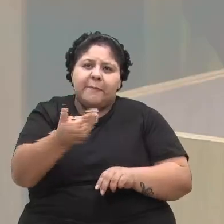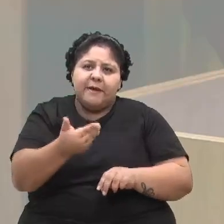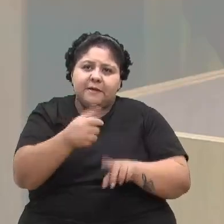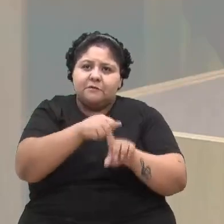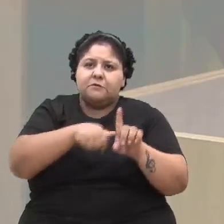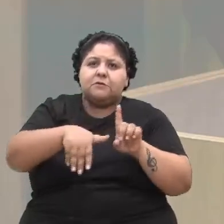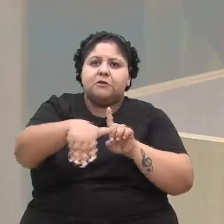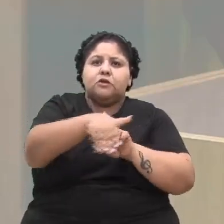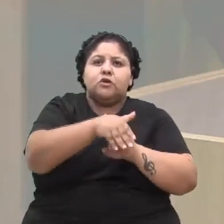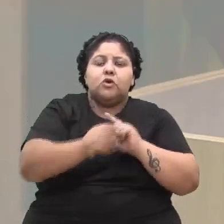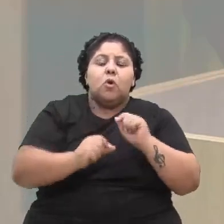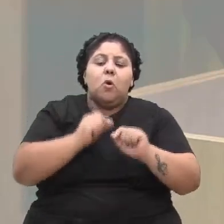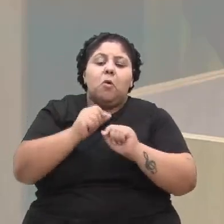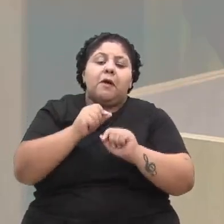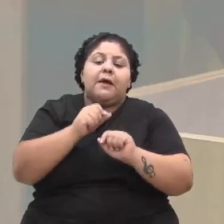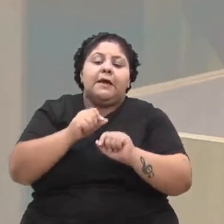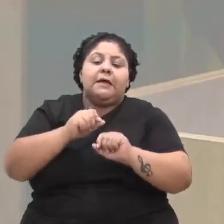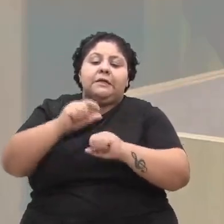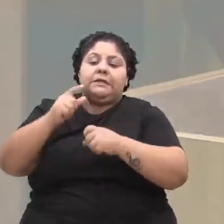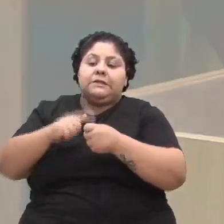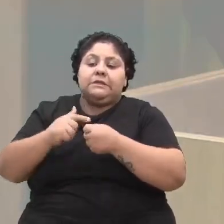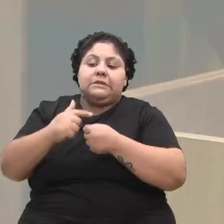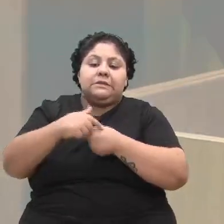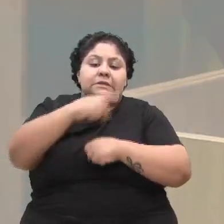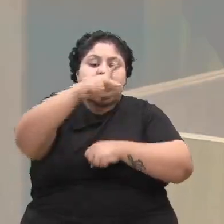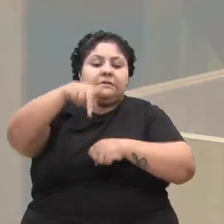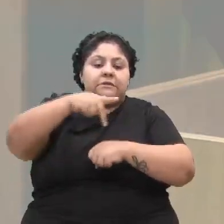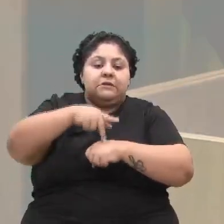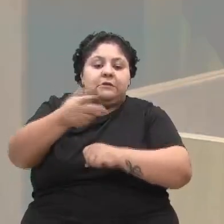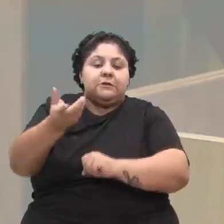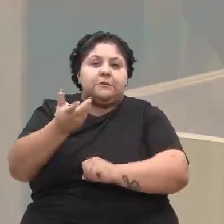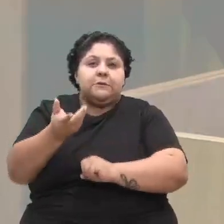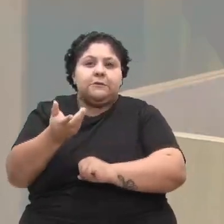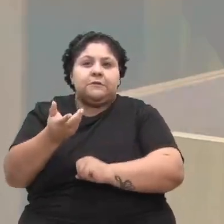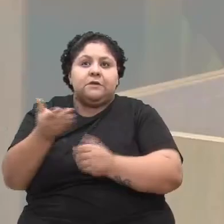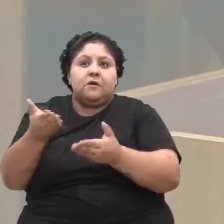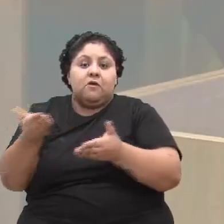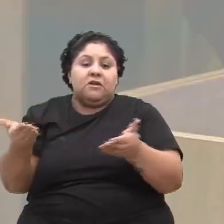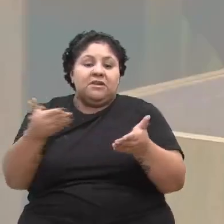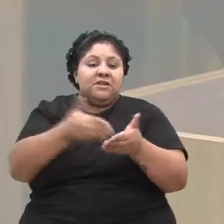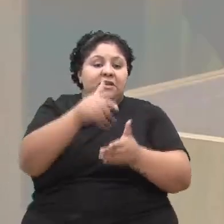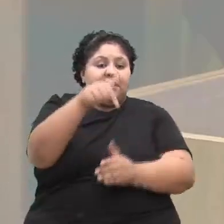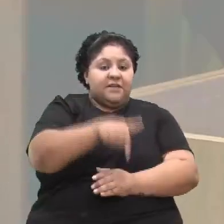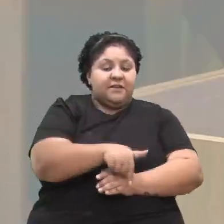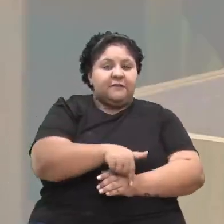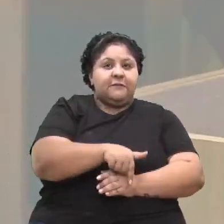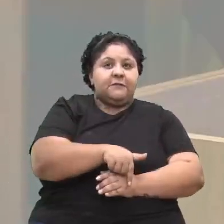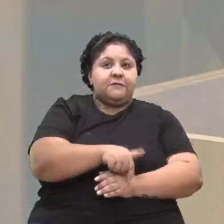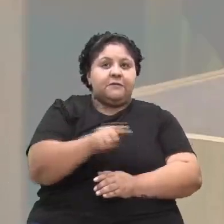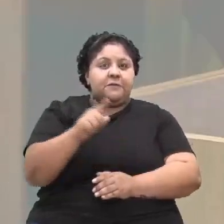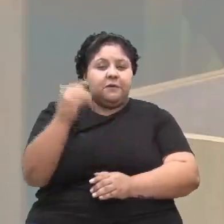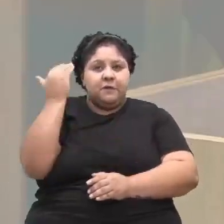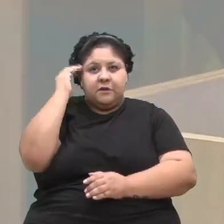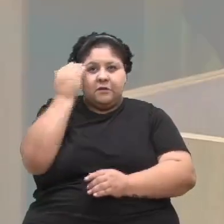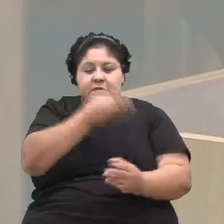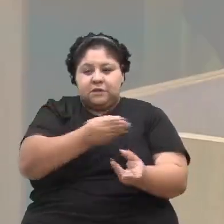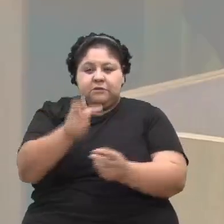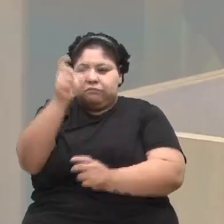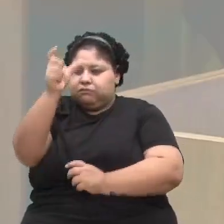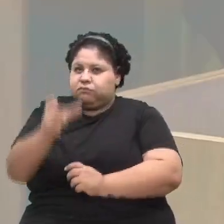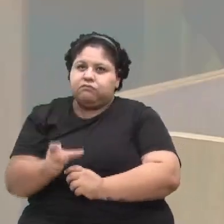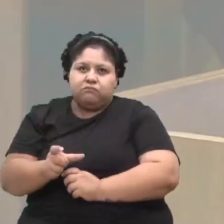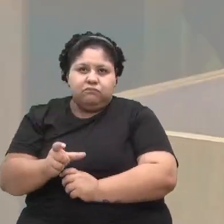país nós queremos. E eu queria chegar aqui agora e dizer uma coisa, que eu sei que muita gente, e quando eu digo muita gente, não